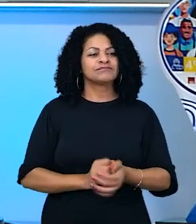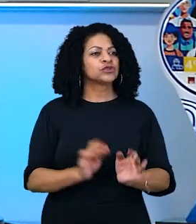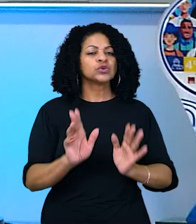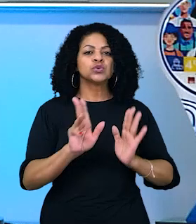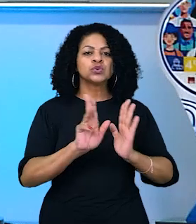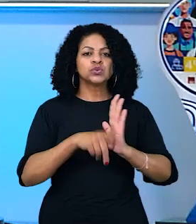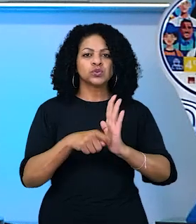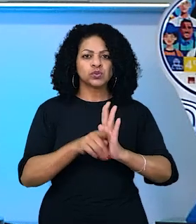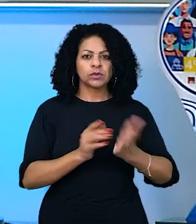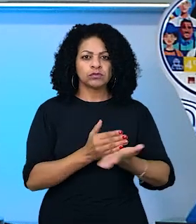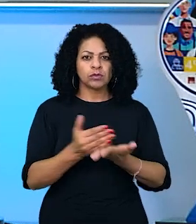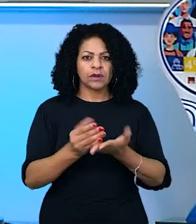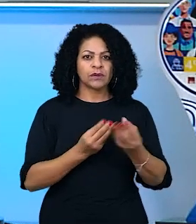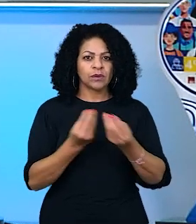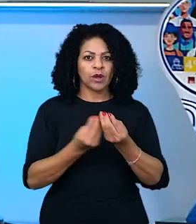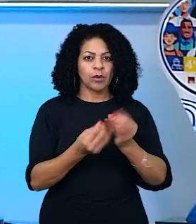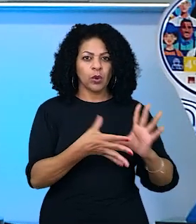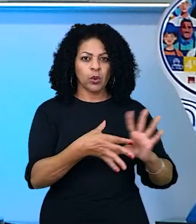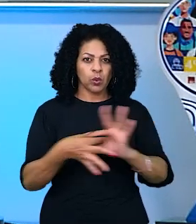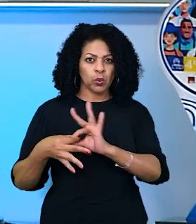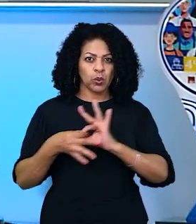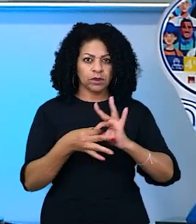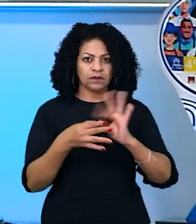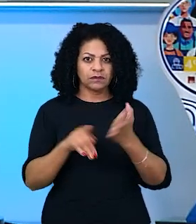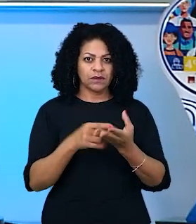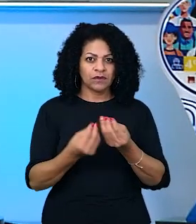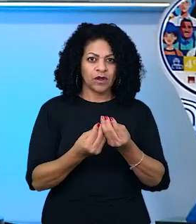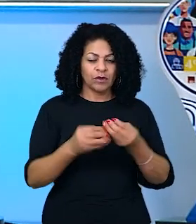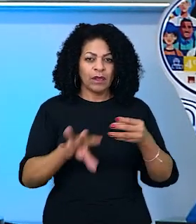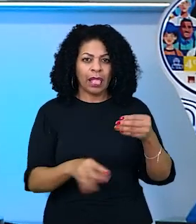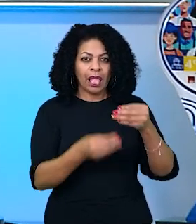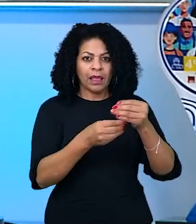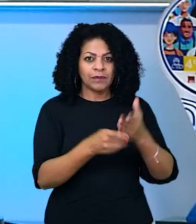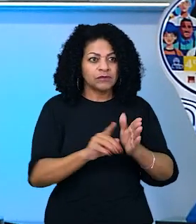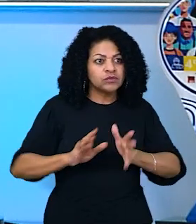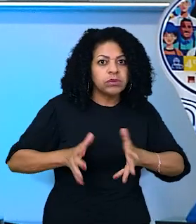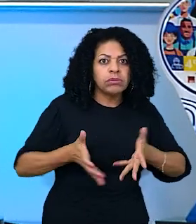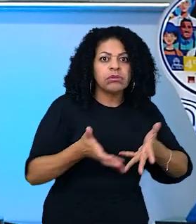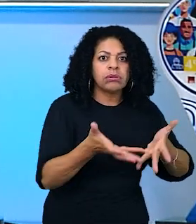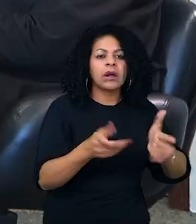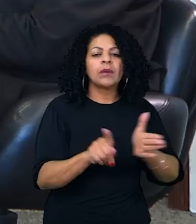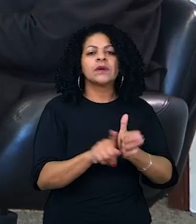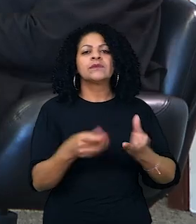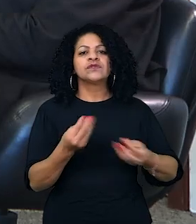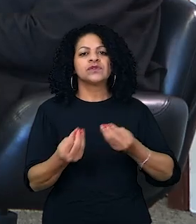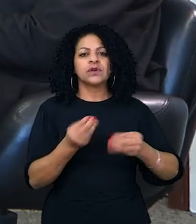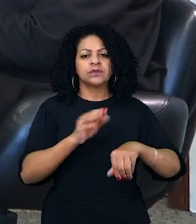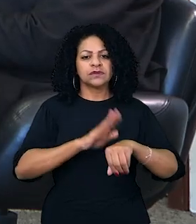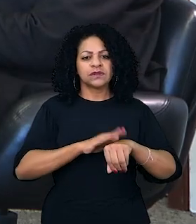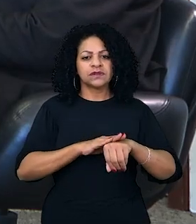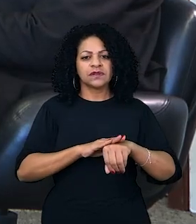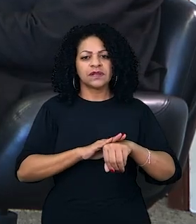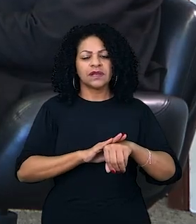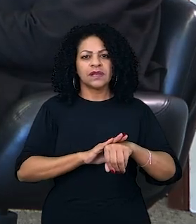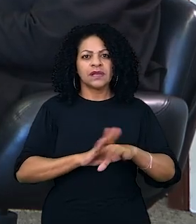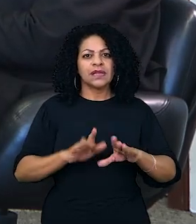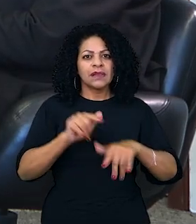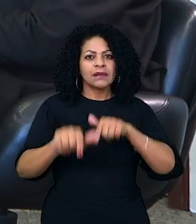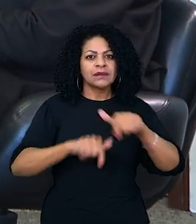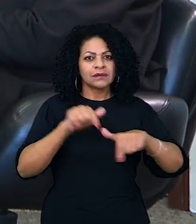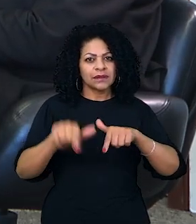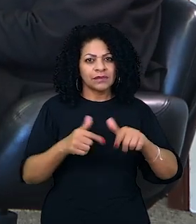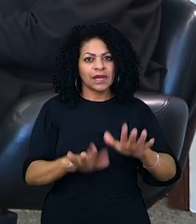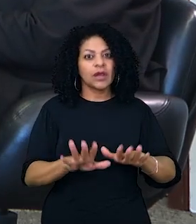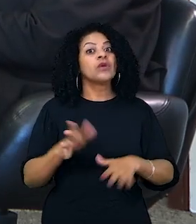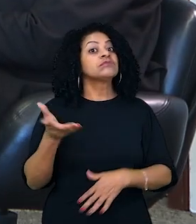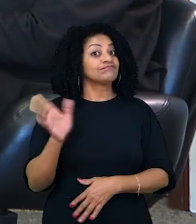daqueles acidentes da Copa do Mundo, aquele contexto ali, o ministro Alazen teve a iniciativa de fazer essa propositura no Conselho Superior do Justiça do Trabalho,